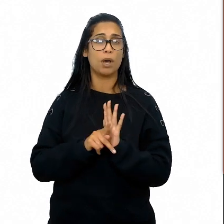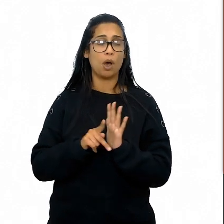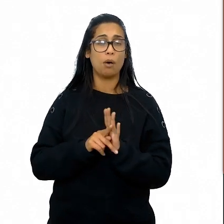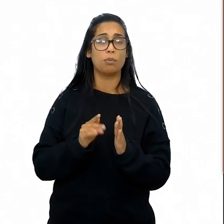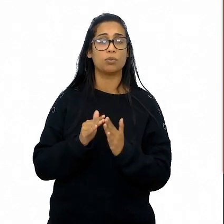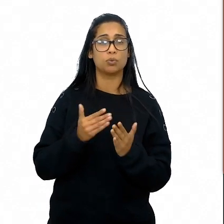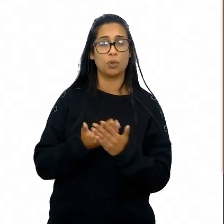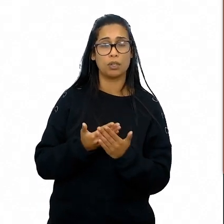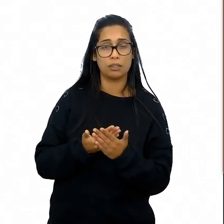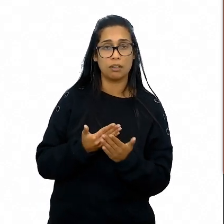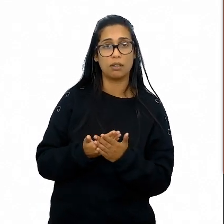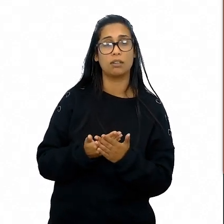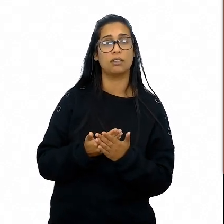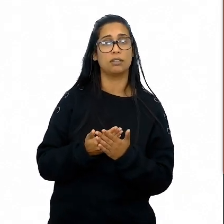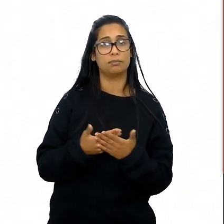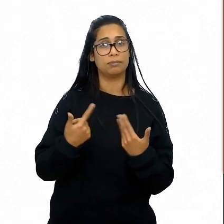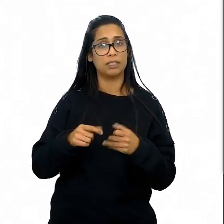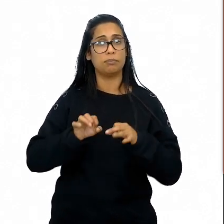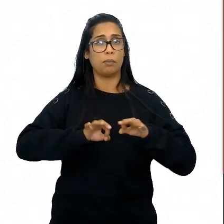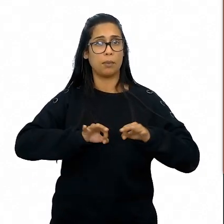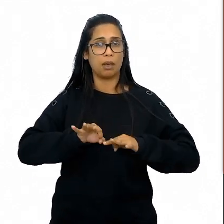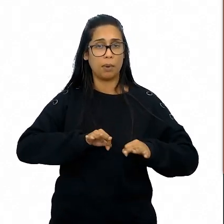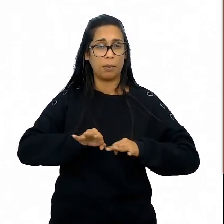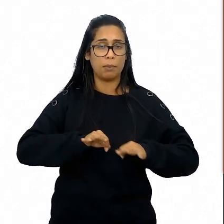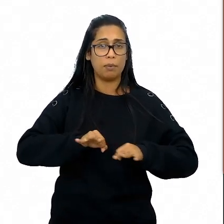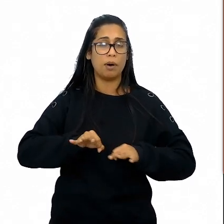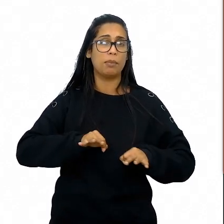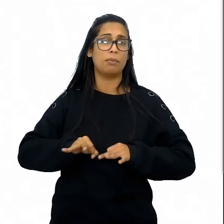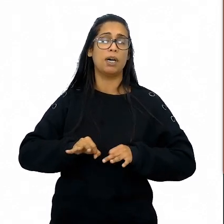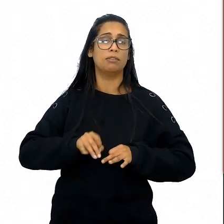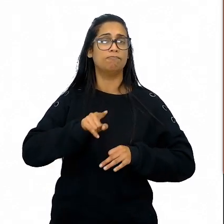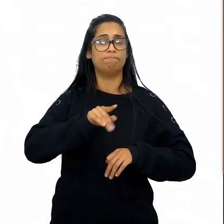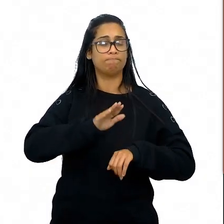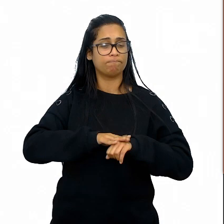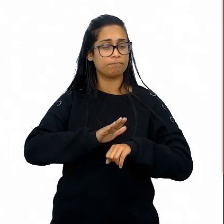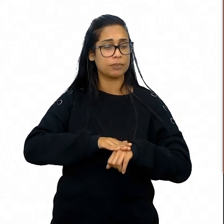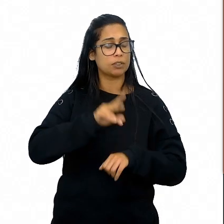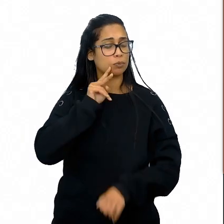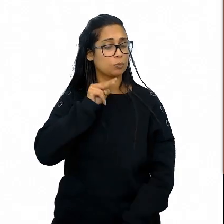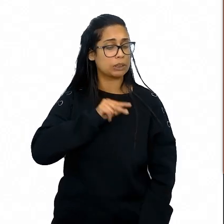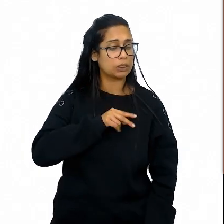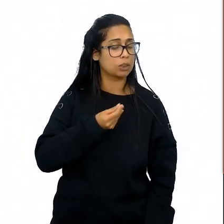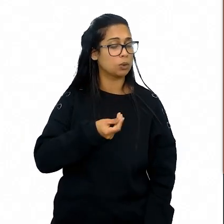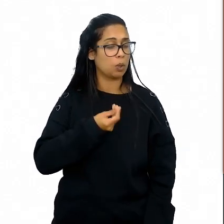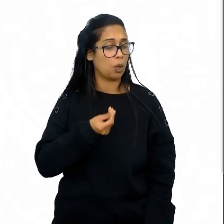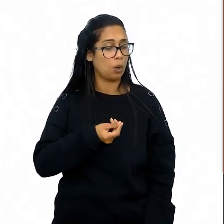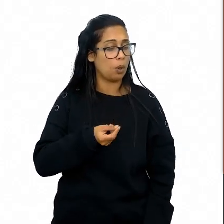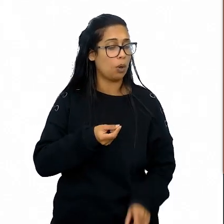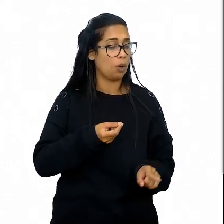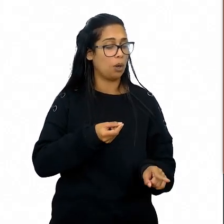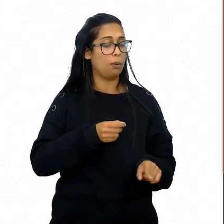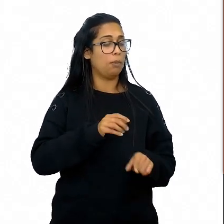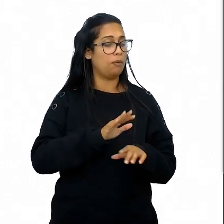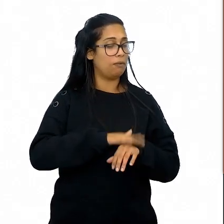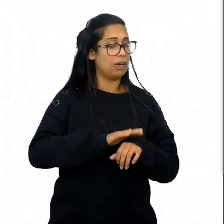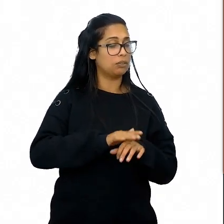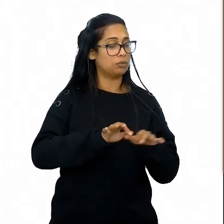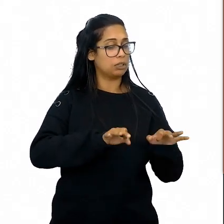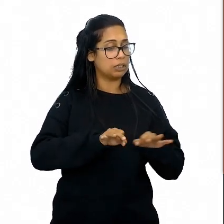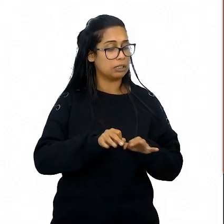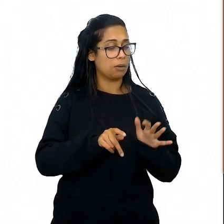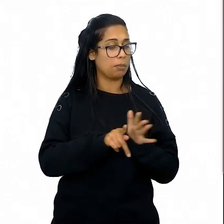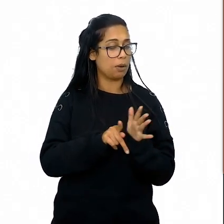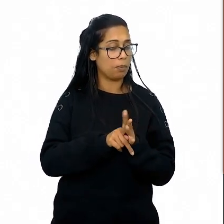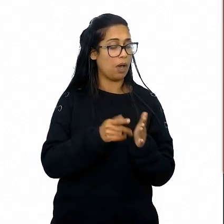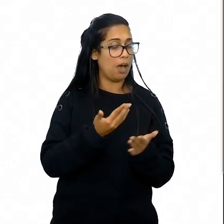vou no momento de planejamento por exemplo no momento do meu plano deu elaborado o plano de ensino o meu